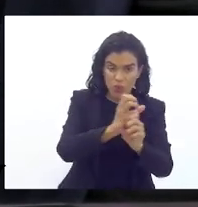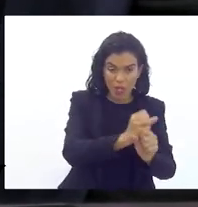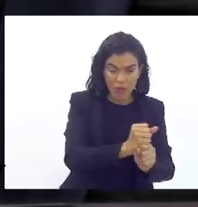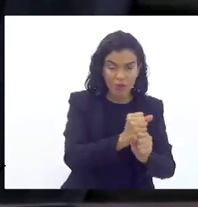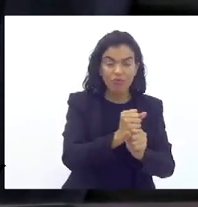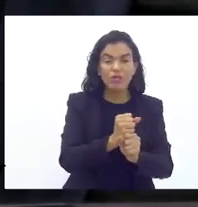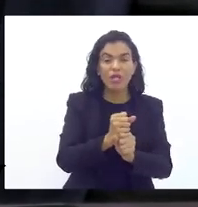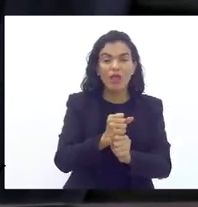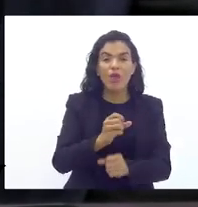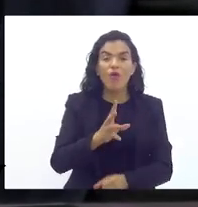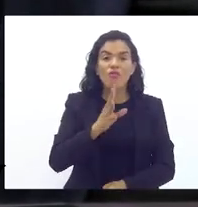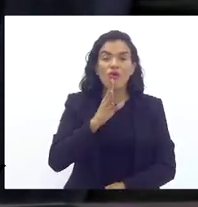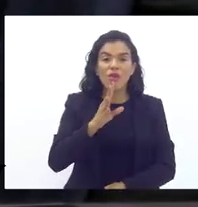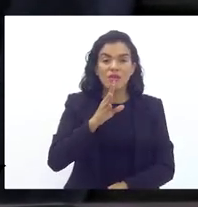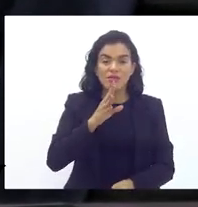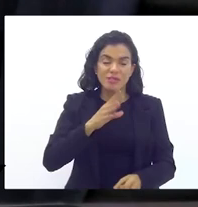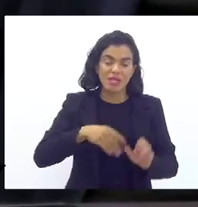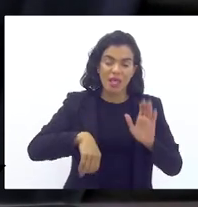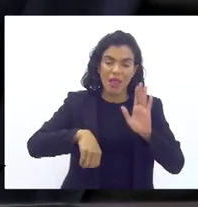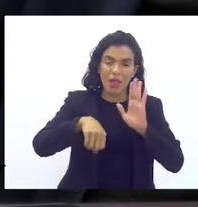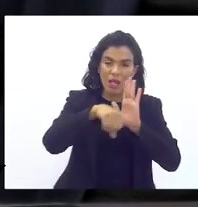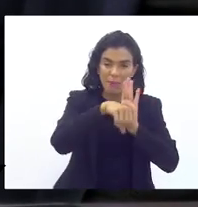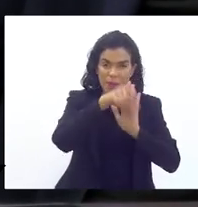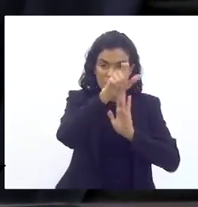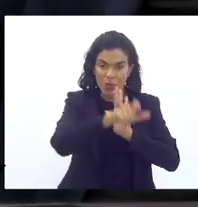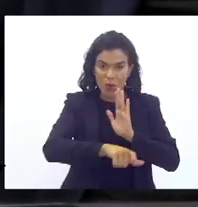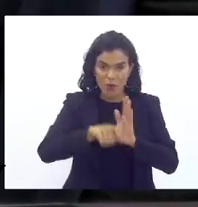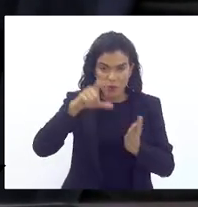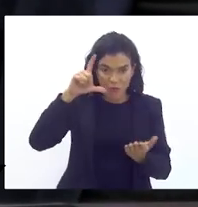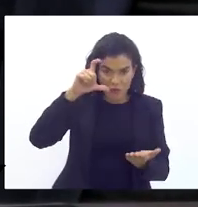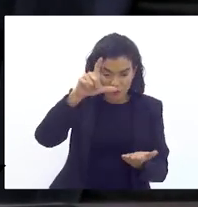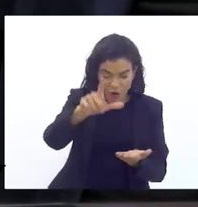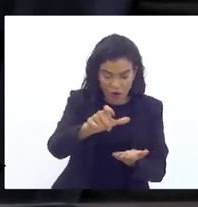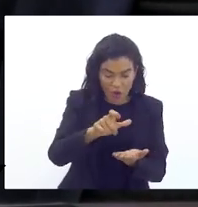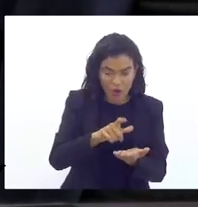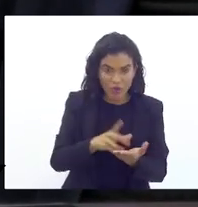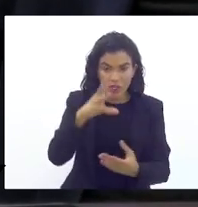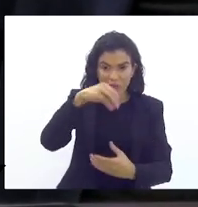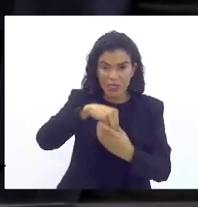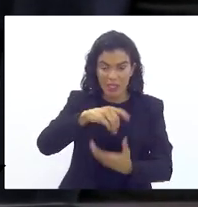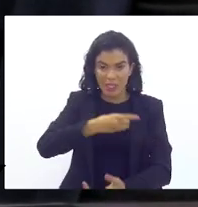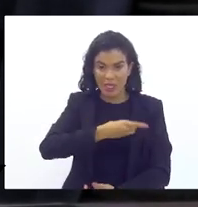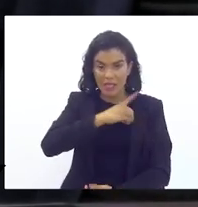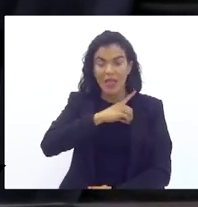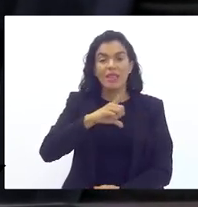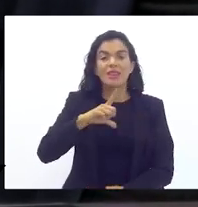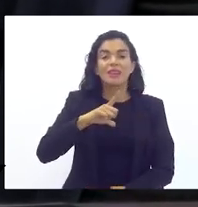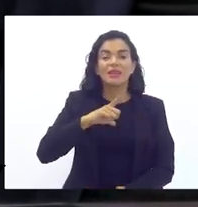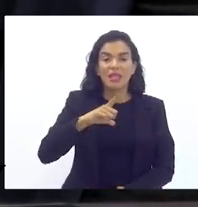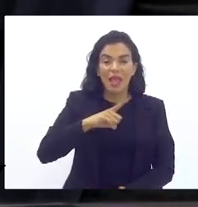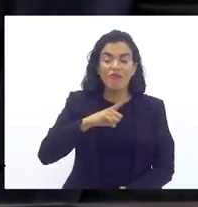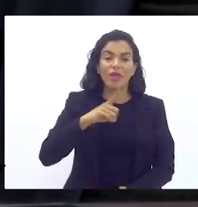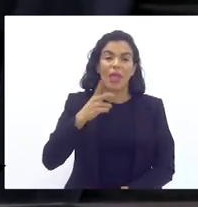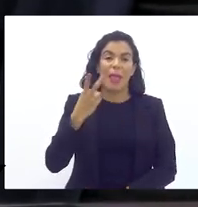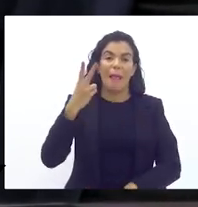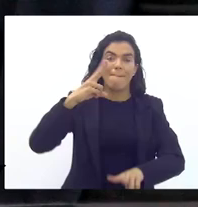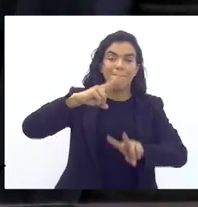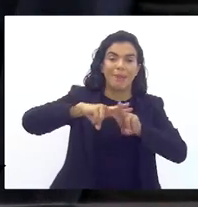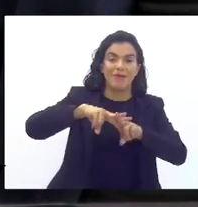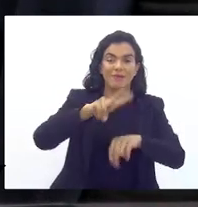reconhecimento fotográfico equivocado em sede policial houve a decretação da prisão